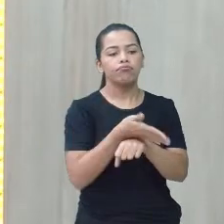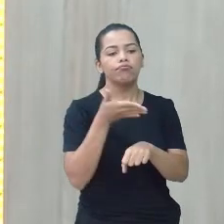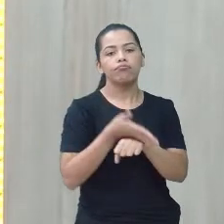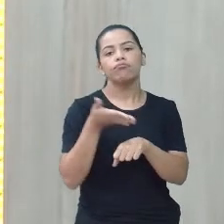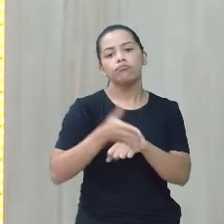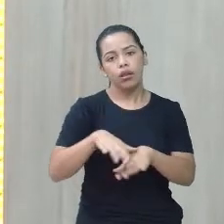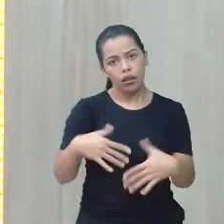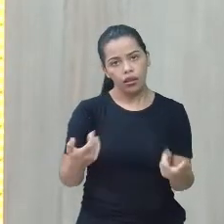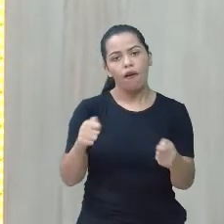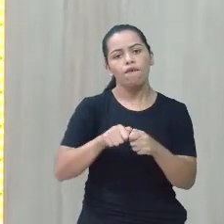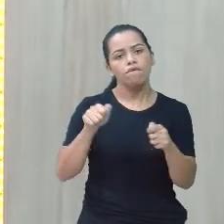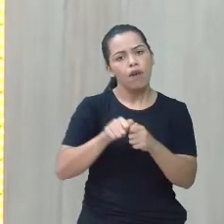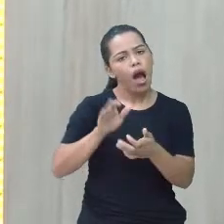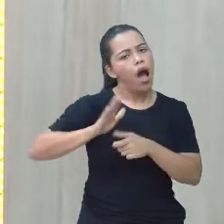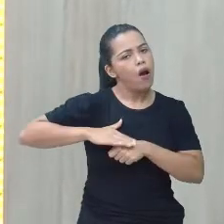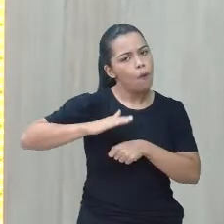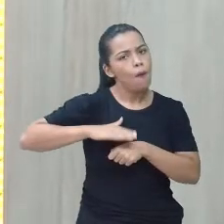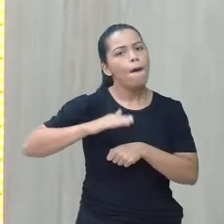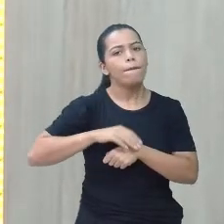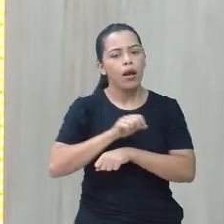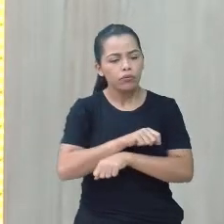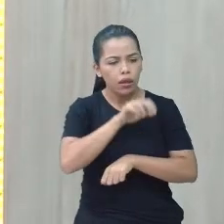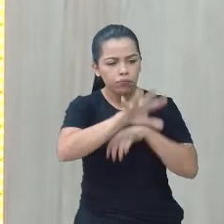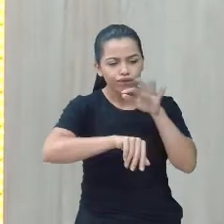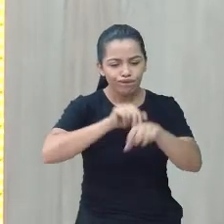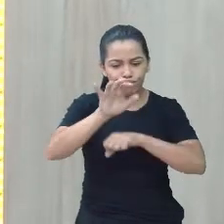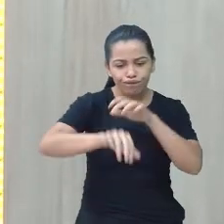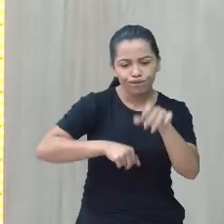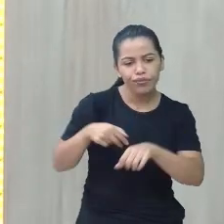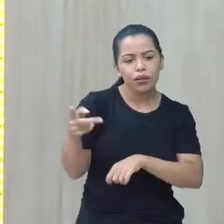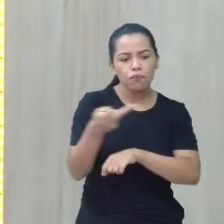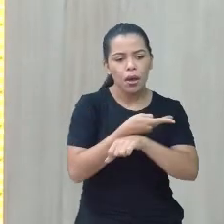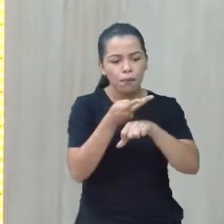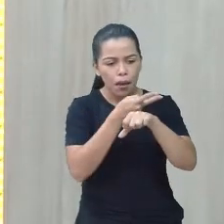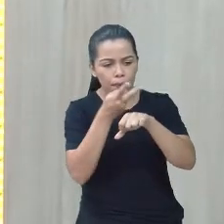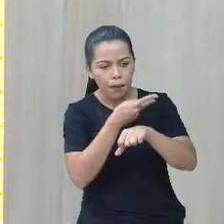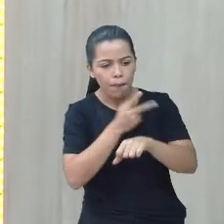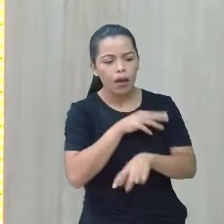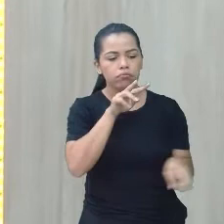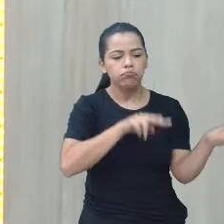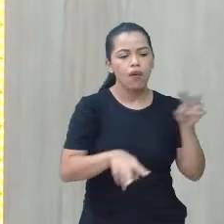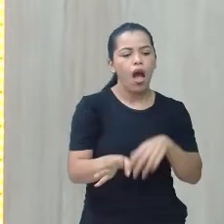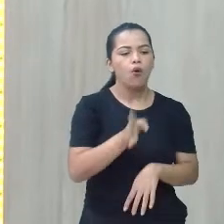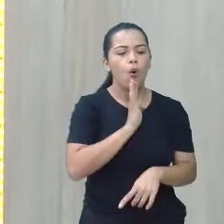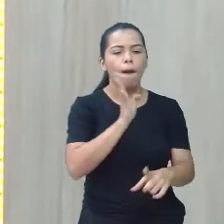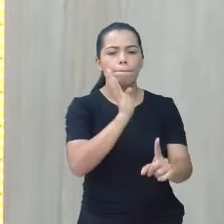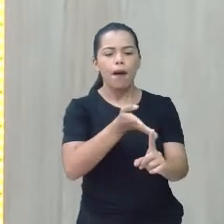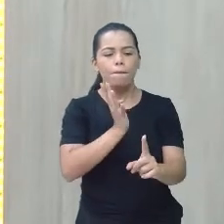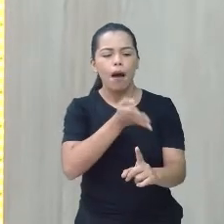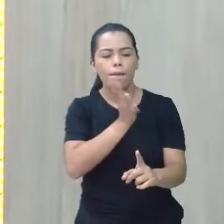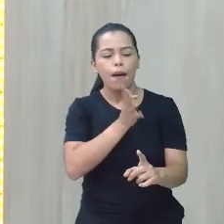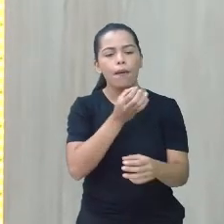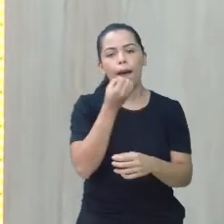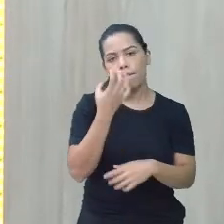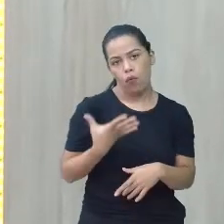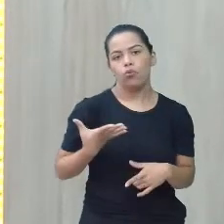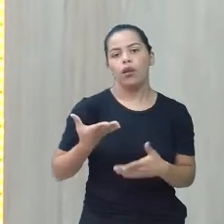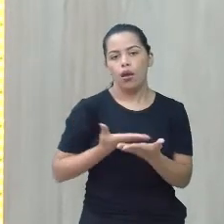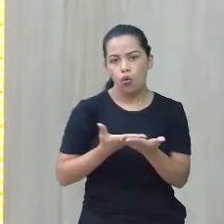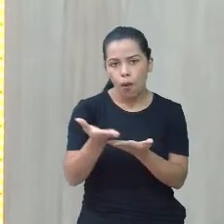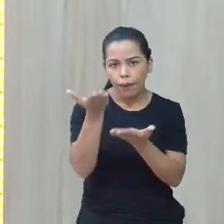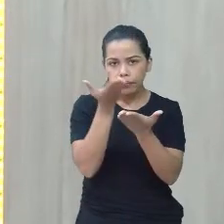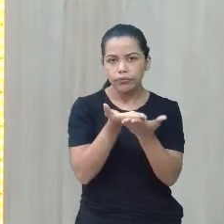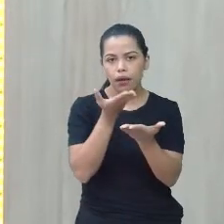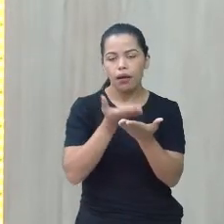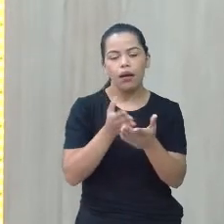aí esse momento de explorar o aplicativo inicialmente para conhecer bem a ferramenta e aí a gente vai fazendo os testes e começando a utilizar